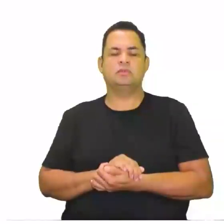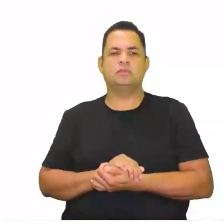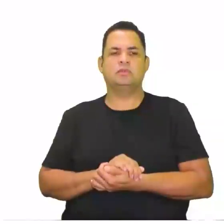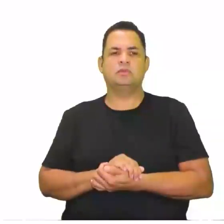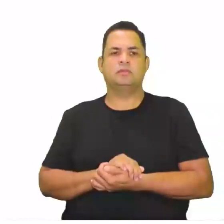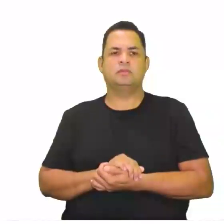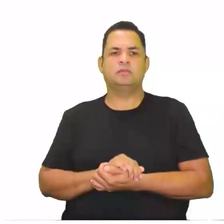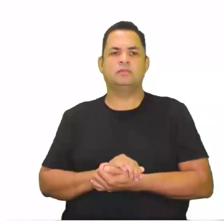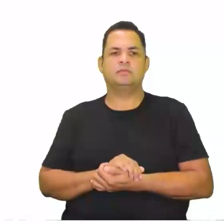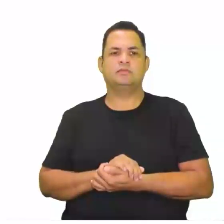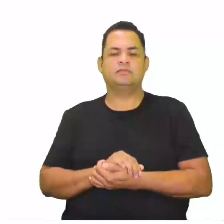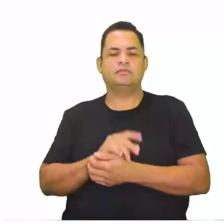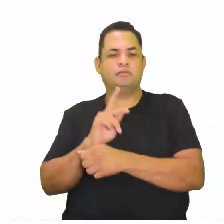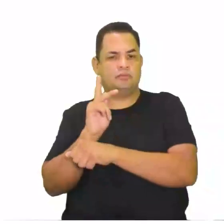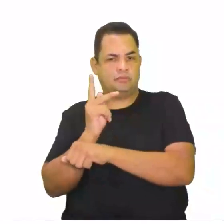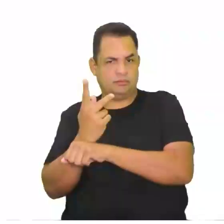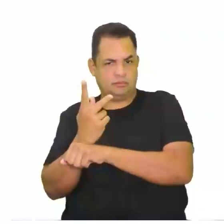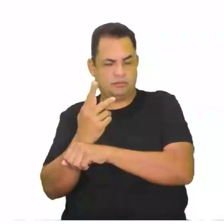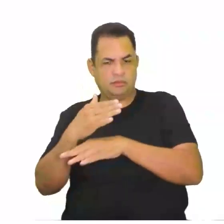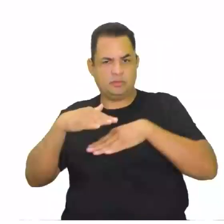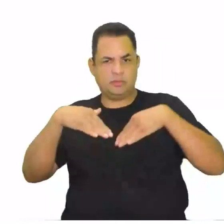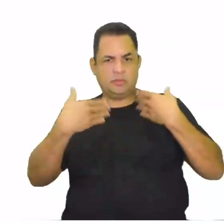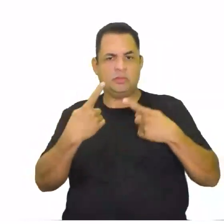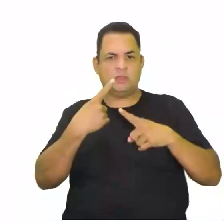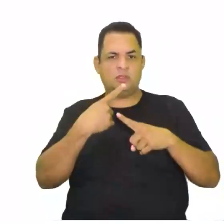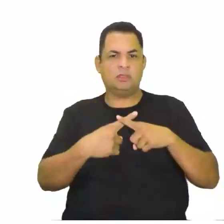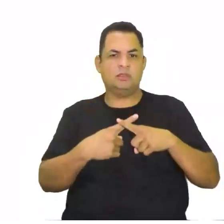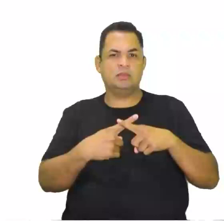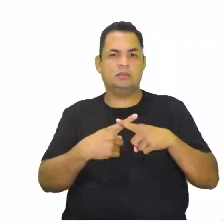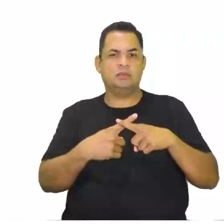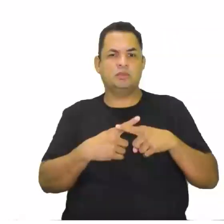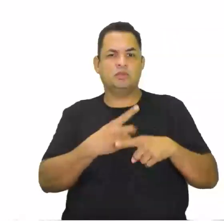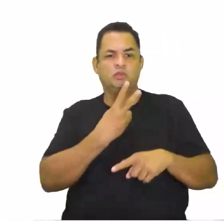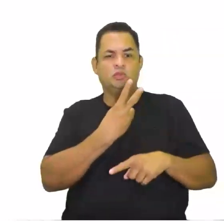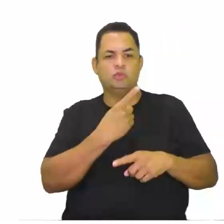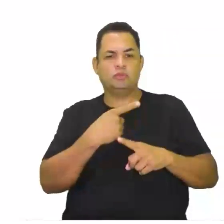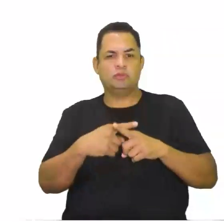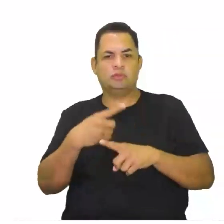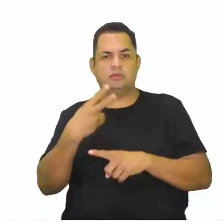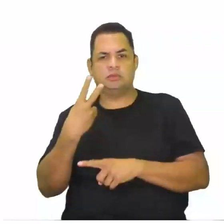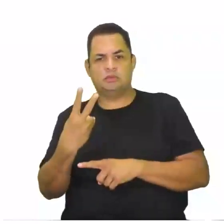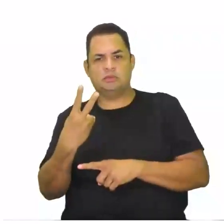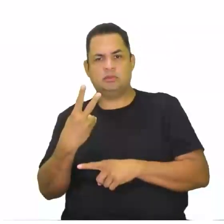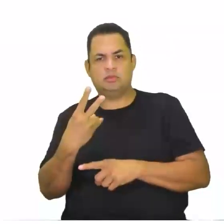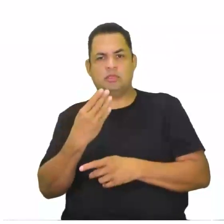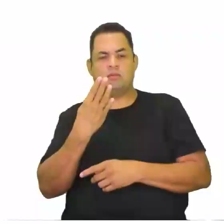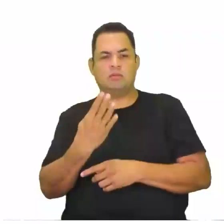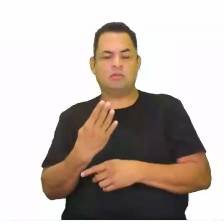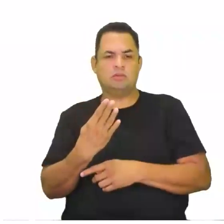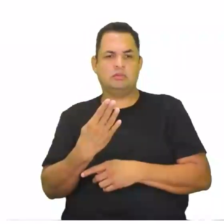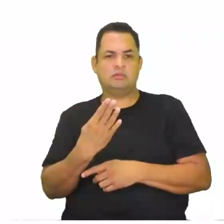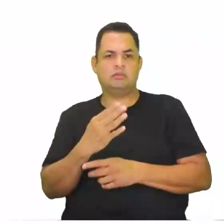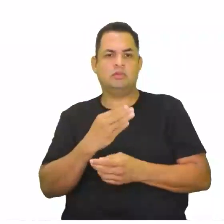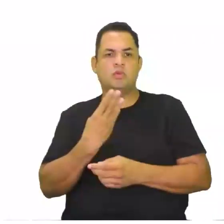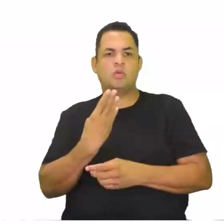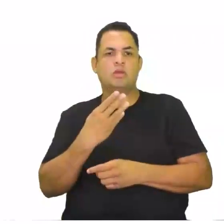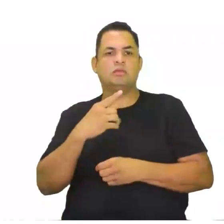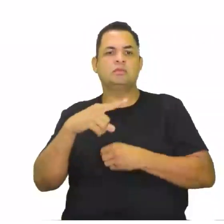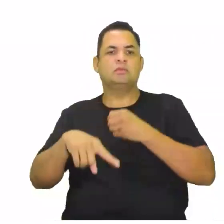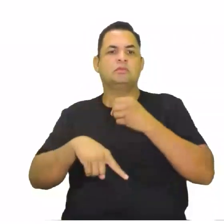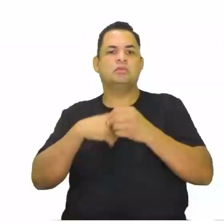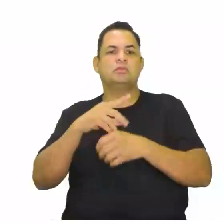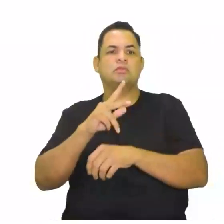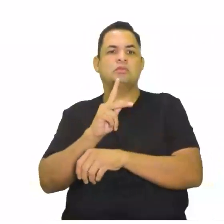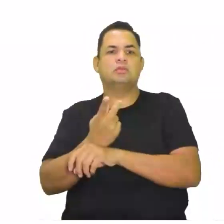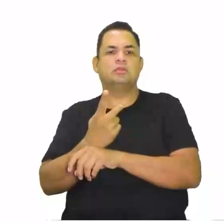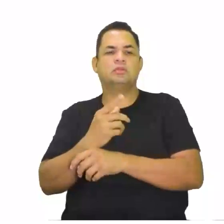balanceado. O hidrogênio, quando a gente multiplicar aqui, ó, 2 vezes 2 vai dar 4. 4 átomos de hidrogênio